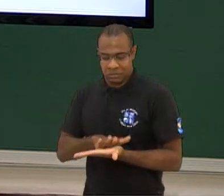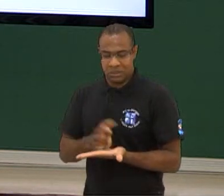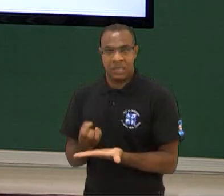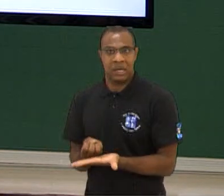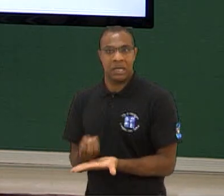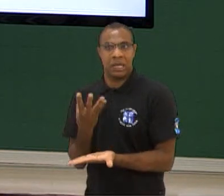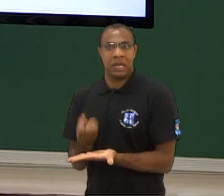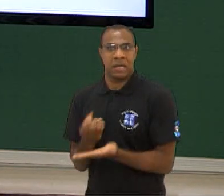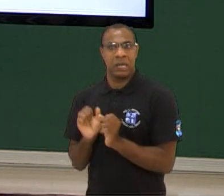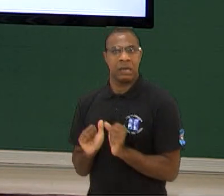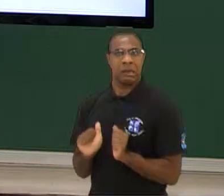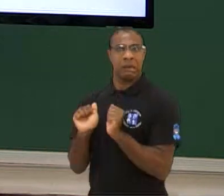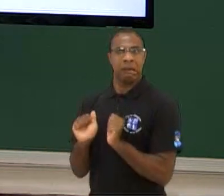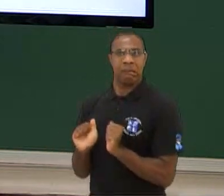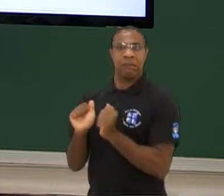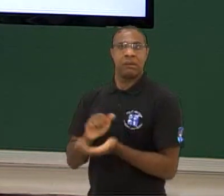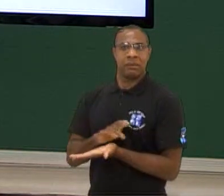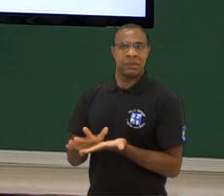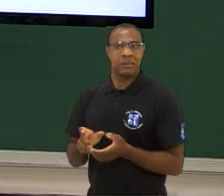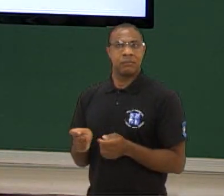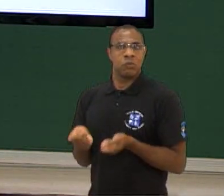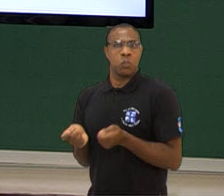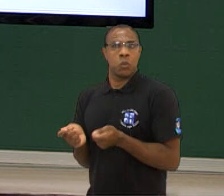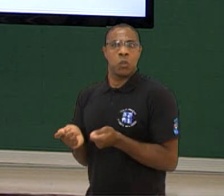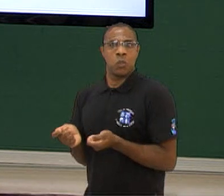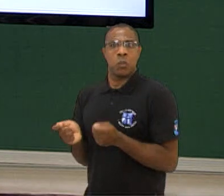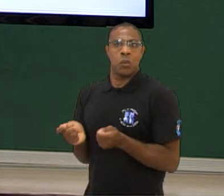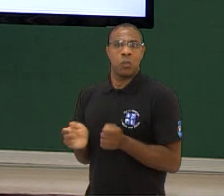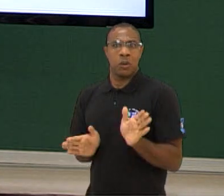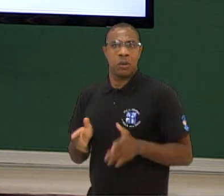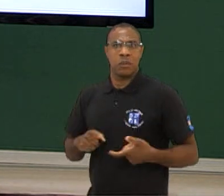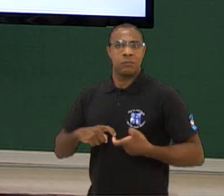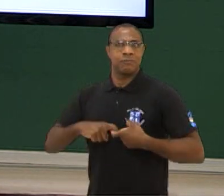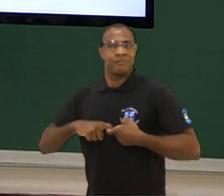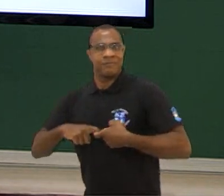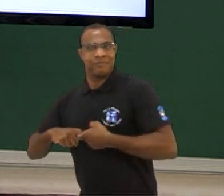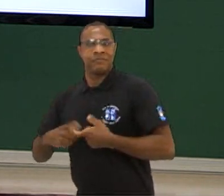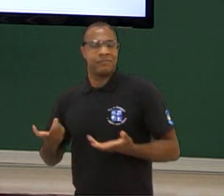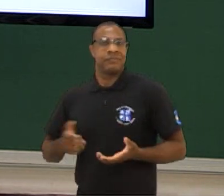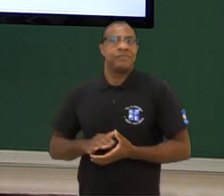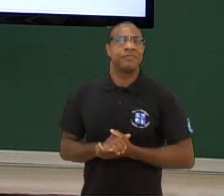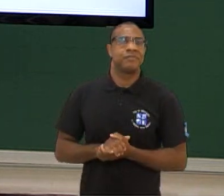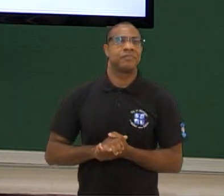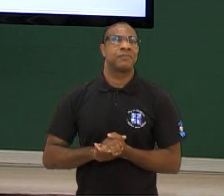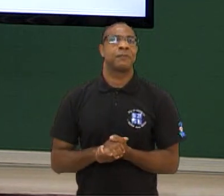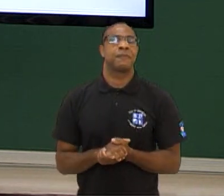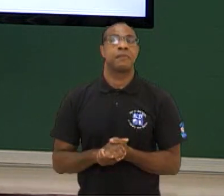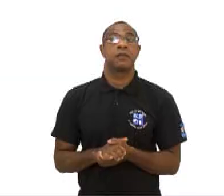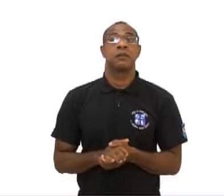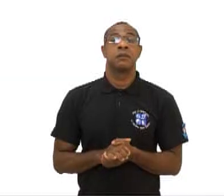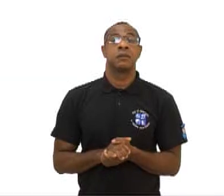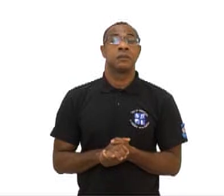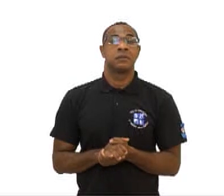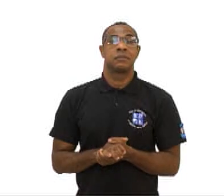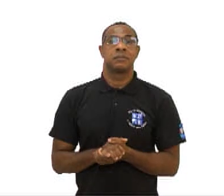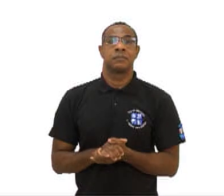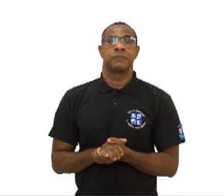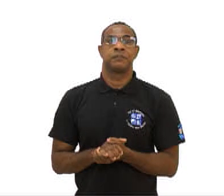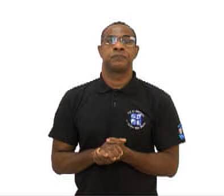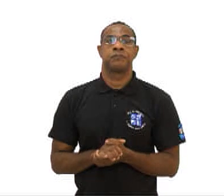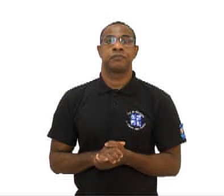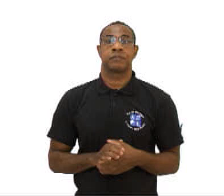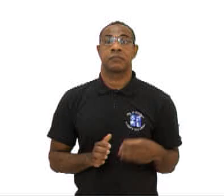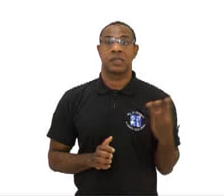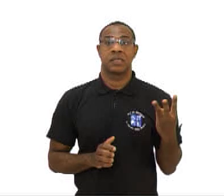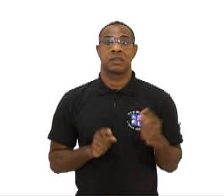tudo aquilo ali, né? Empurrar o cavalo e, consequentemente, o cavalo exerce sobre a carroça em si. E